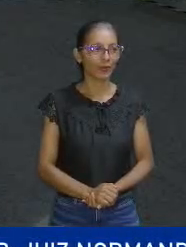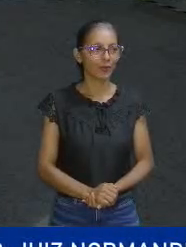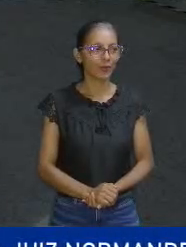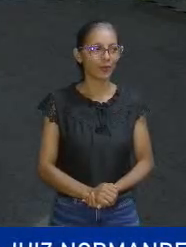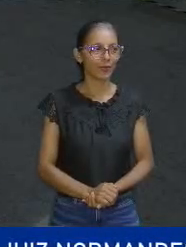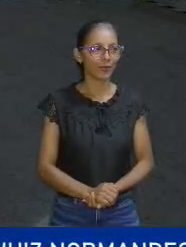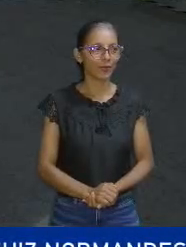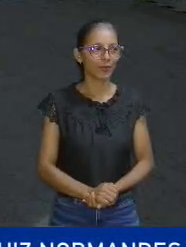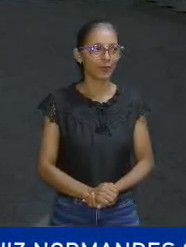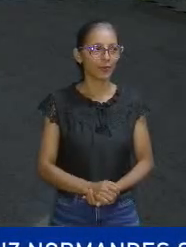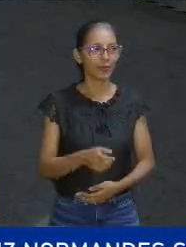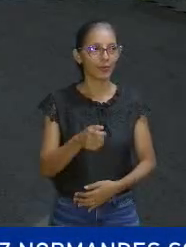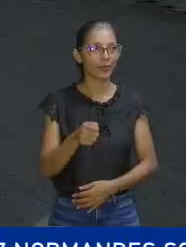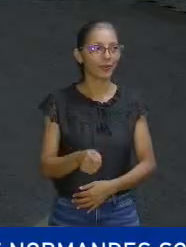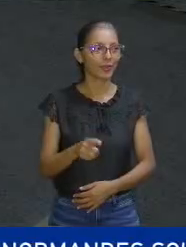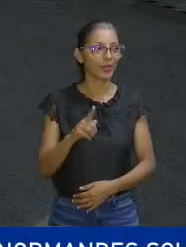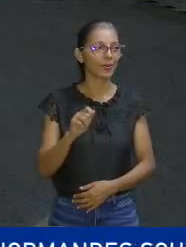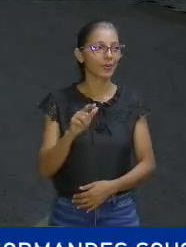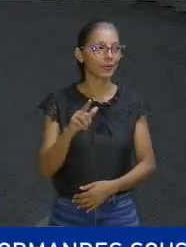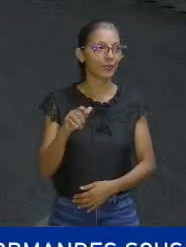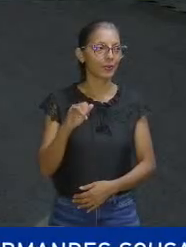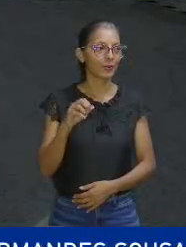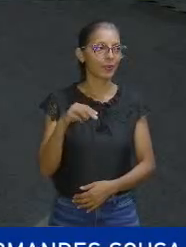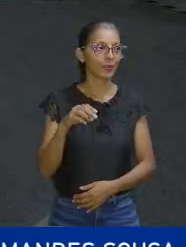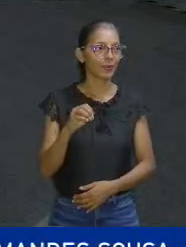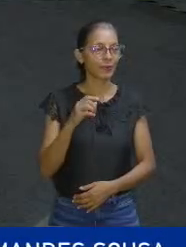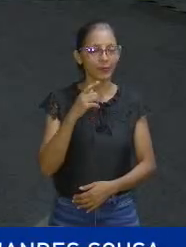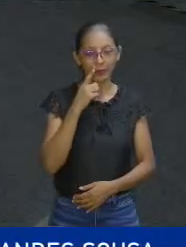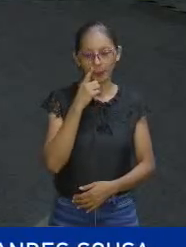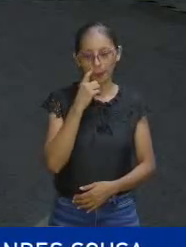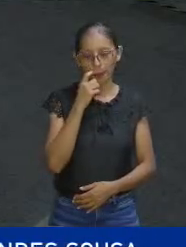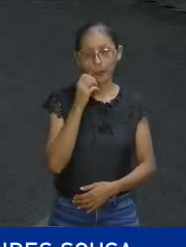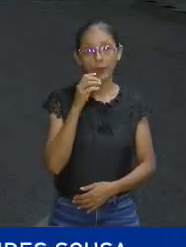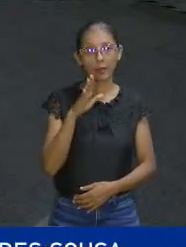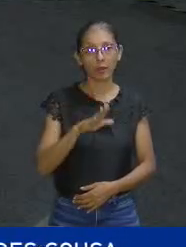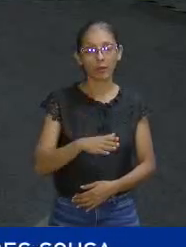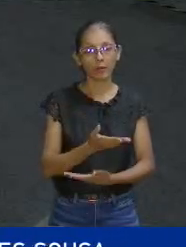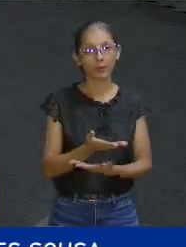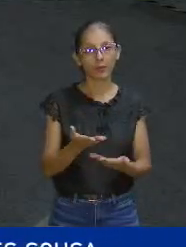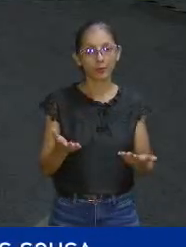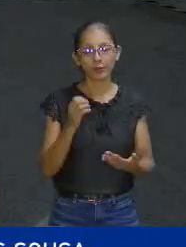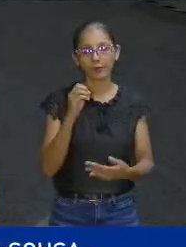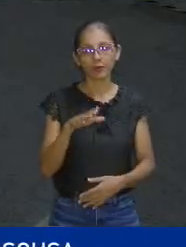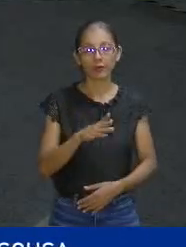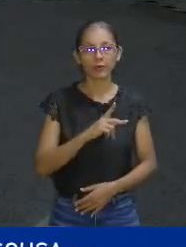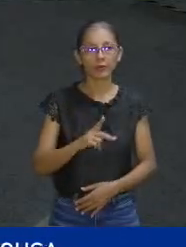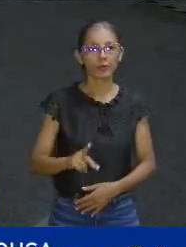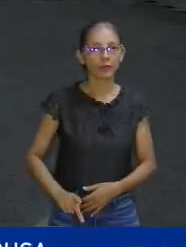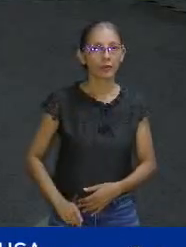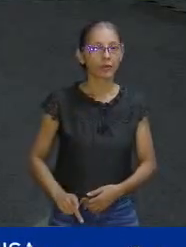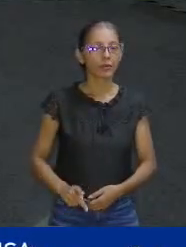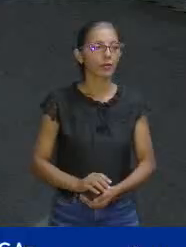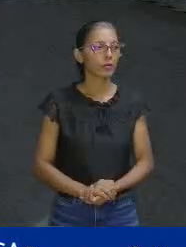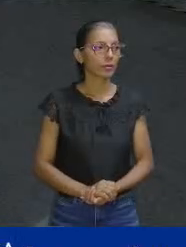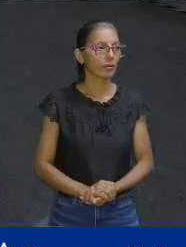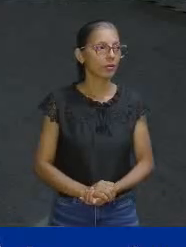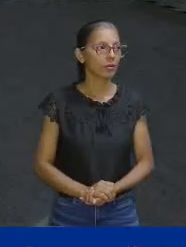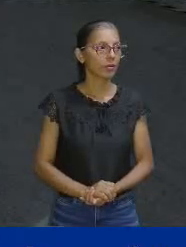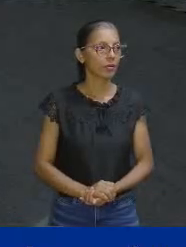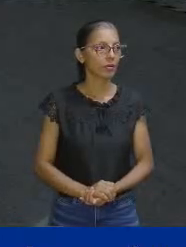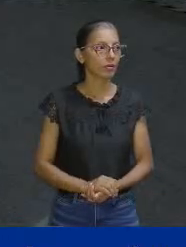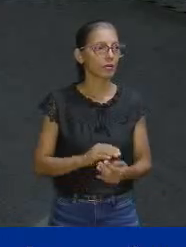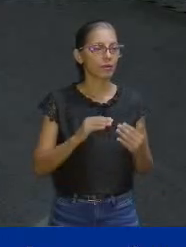Isso, Galiano Sei. Boa tarde a todos, boa tarde, presidente. Outra procuradora de Juíza Justiça. Paola